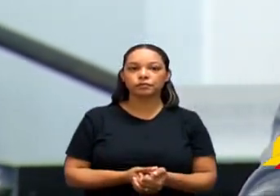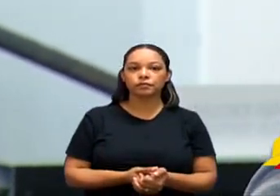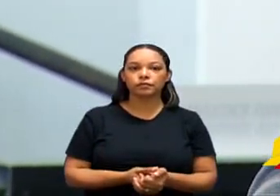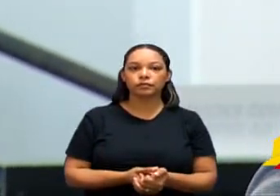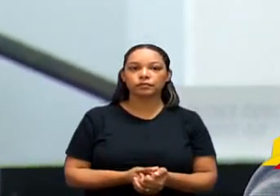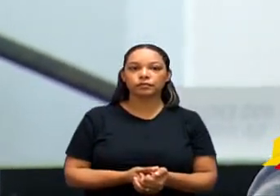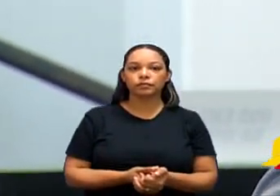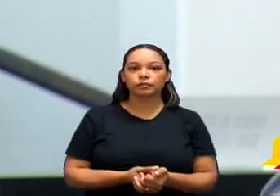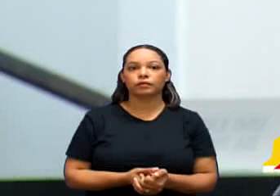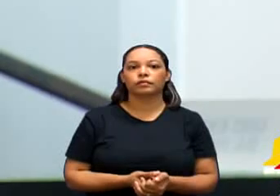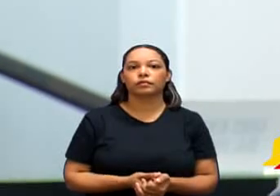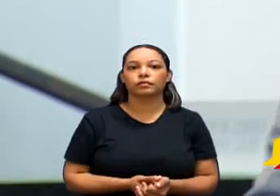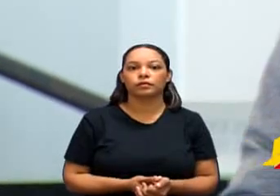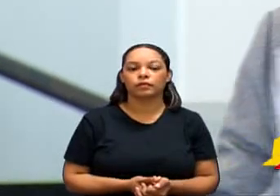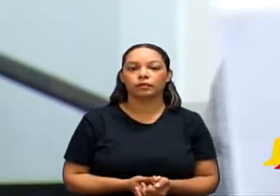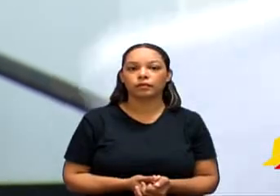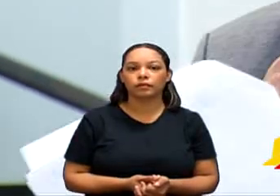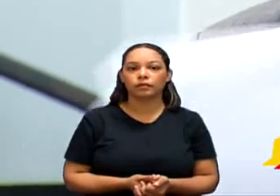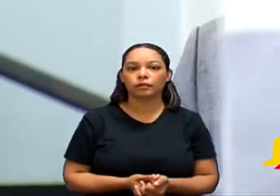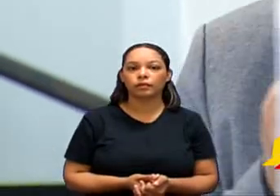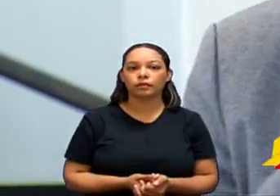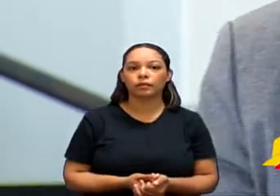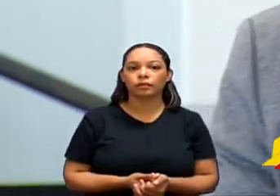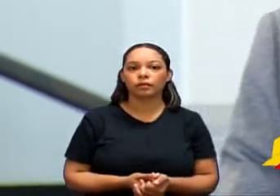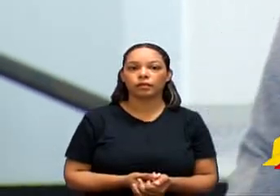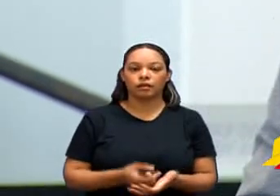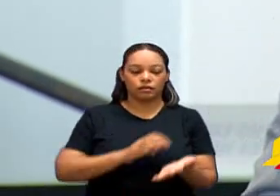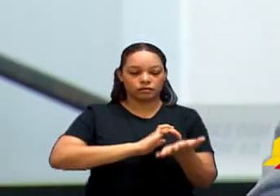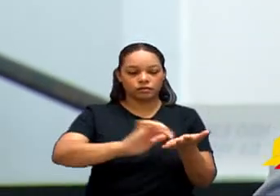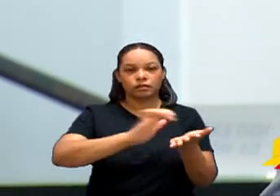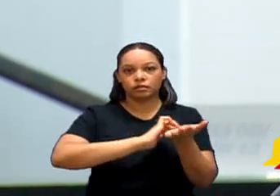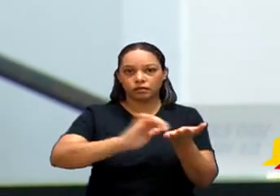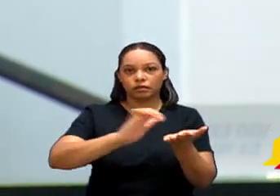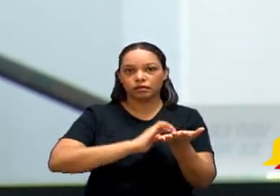A Secretaria de Meio Ambiente, Parques e Jardins, daquela ocasião,